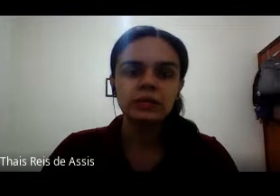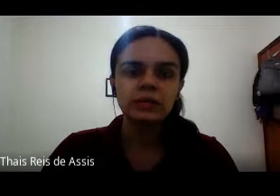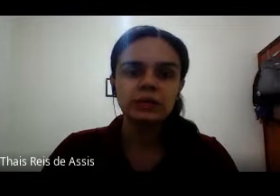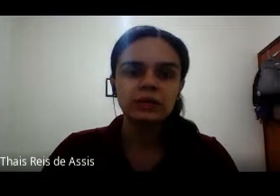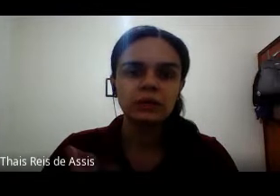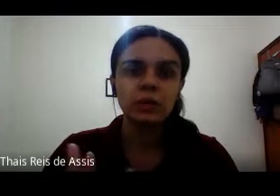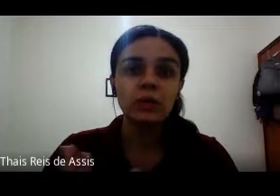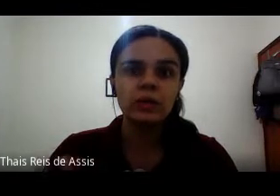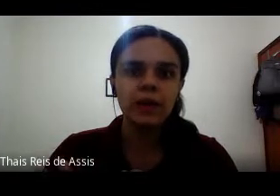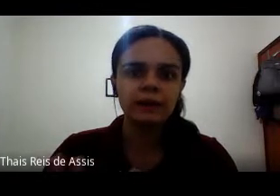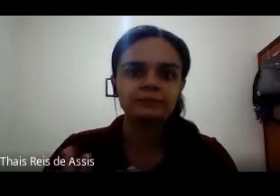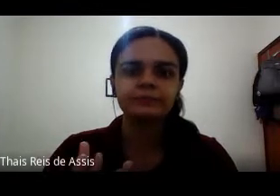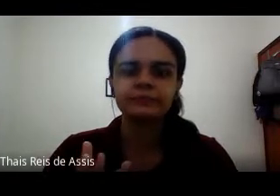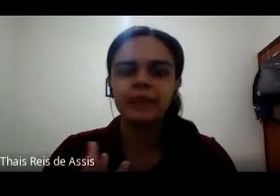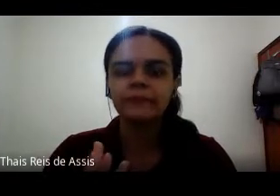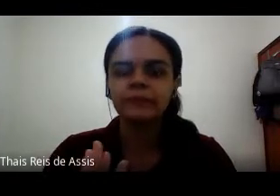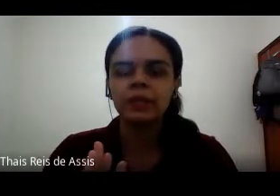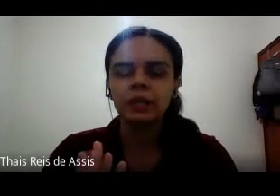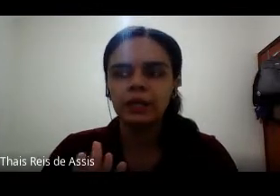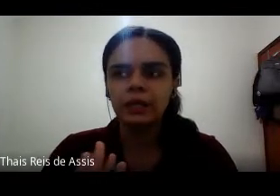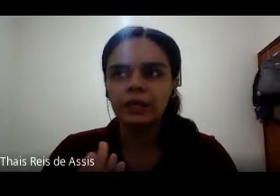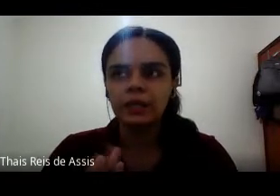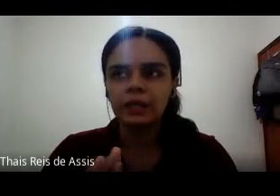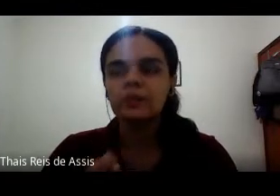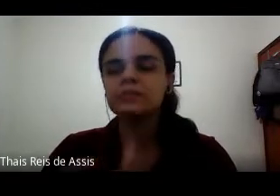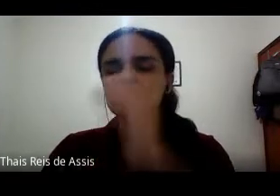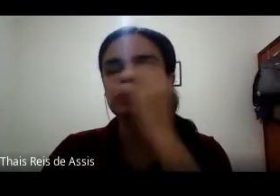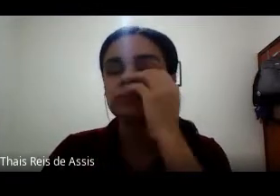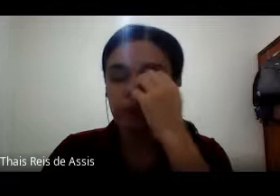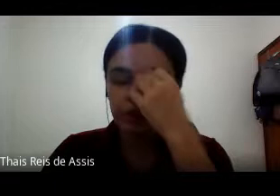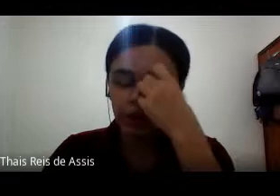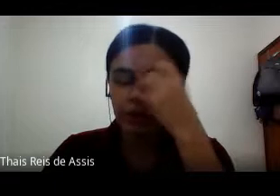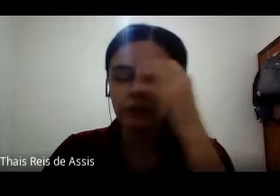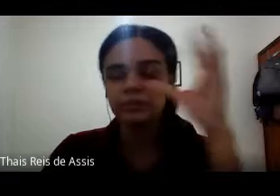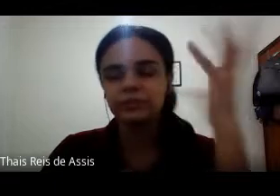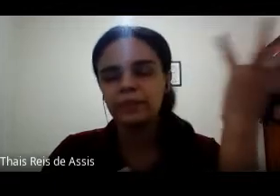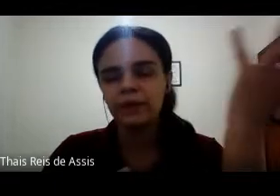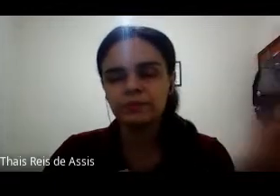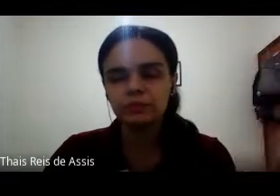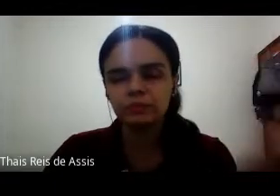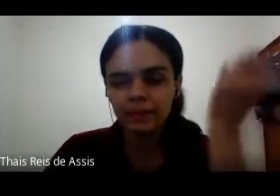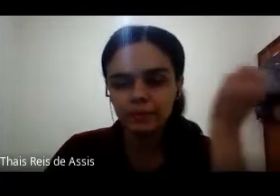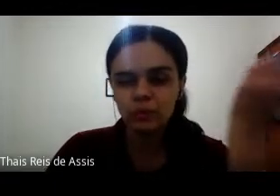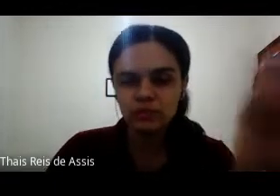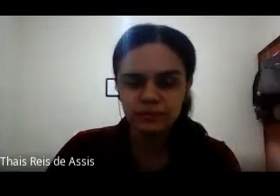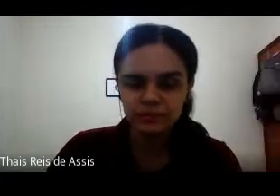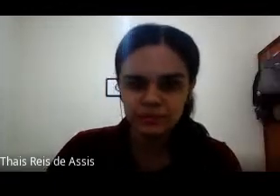estrutura curricular, tá? Nossa estrutura curricular hoje é uma